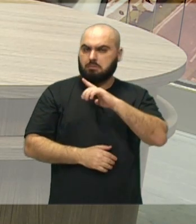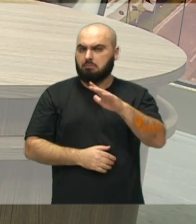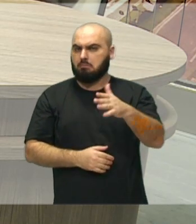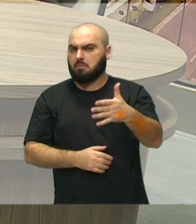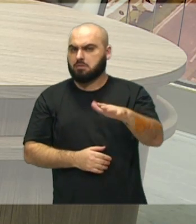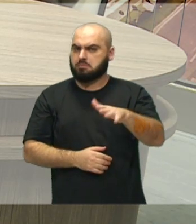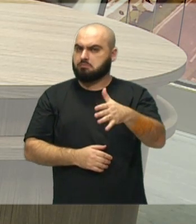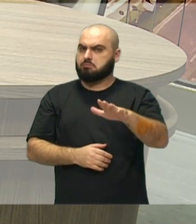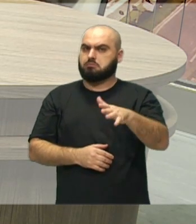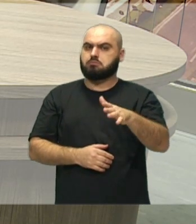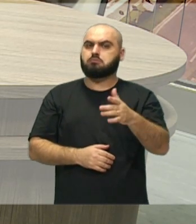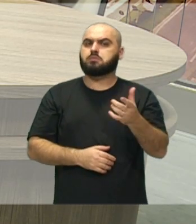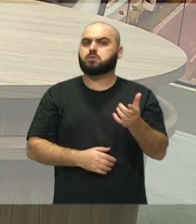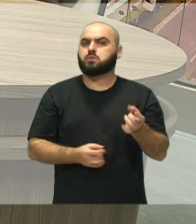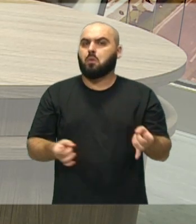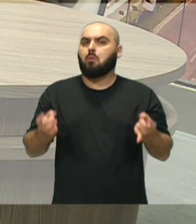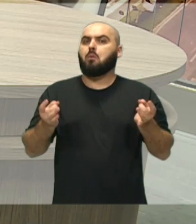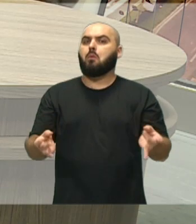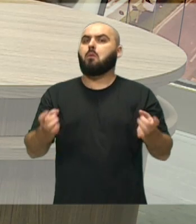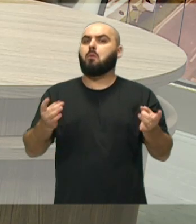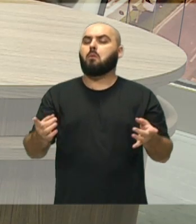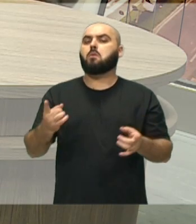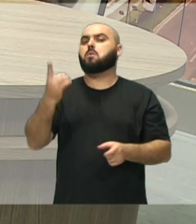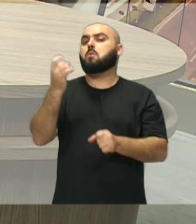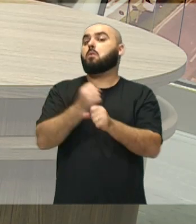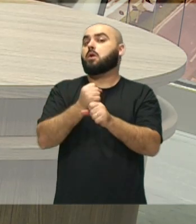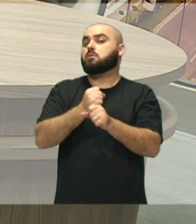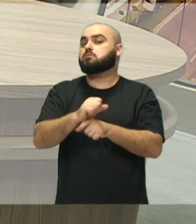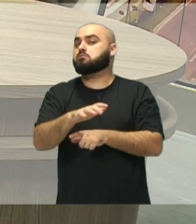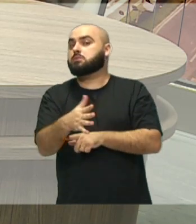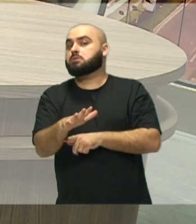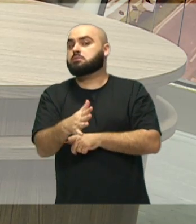estimativa, assim, de custo anual